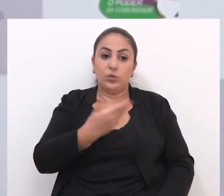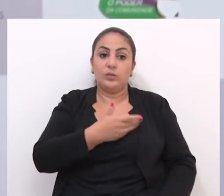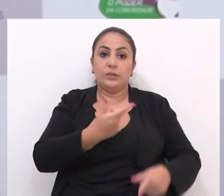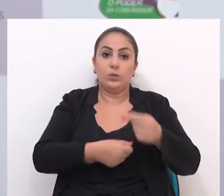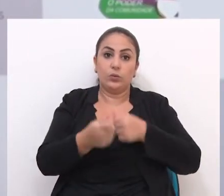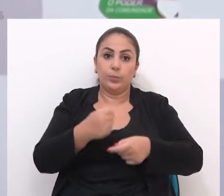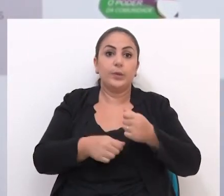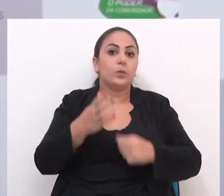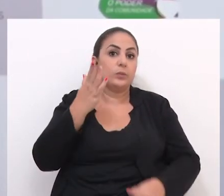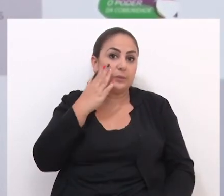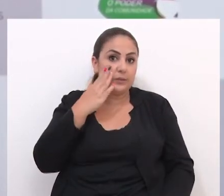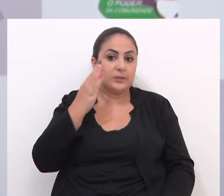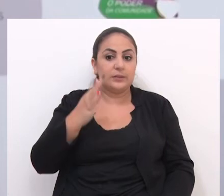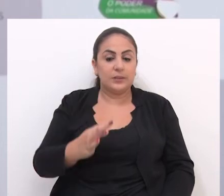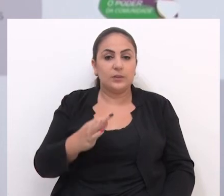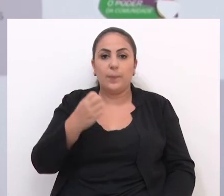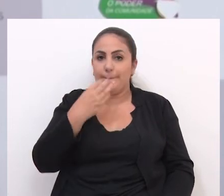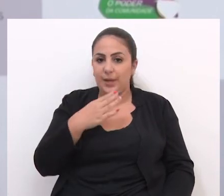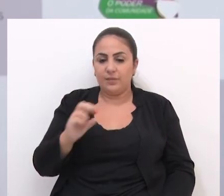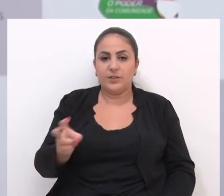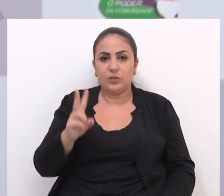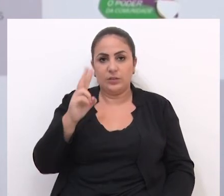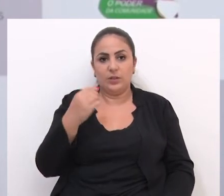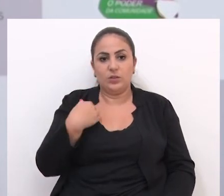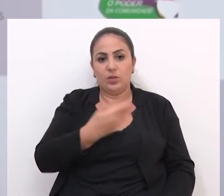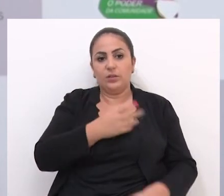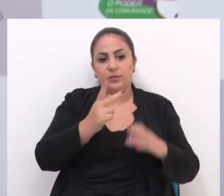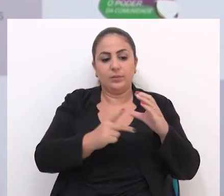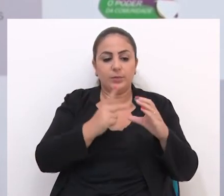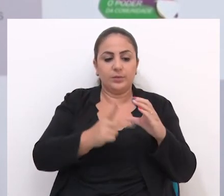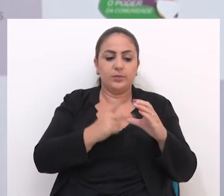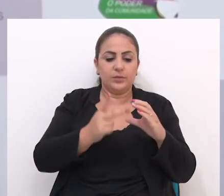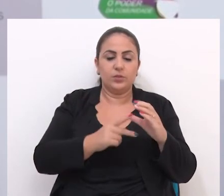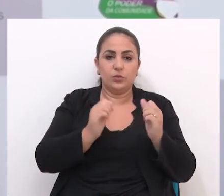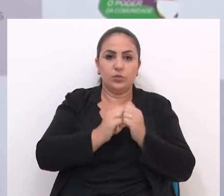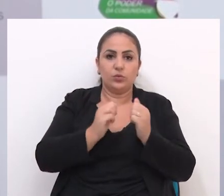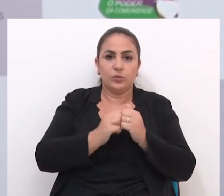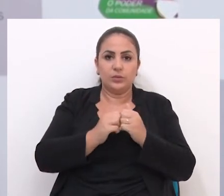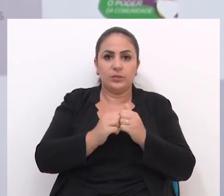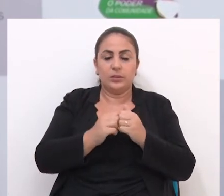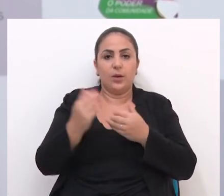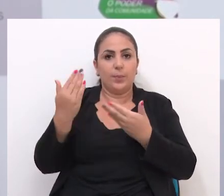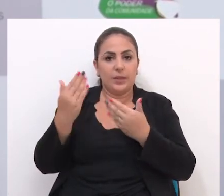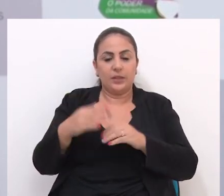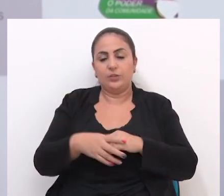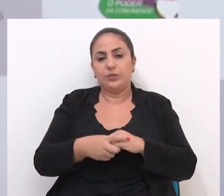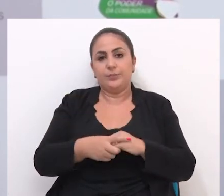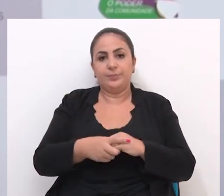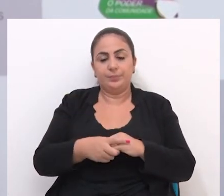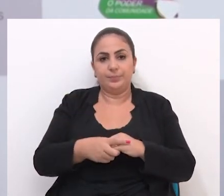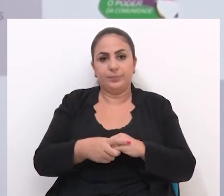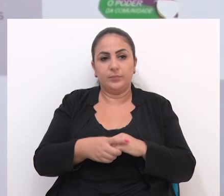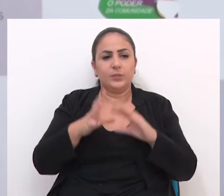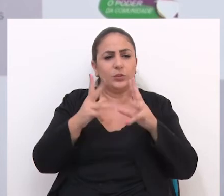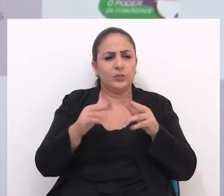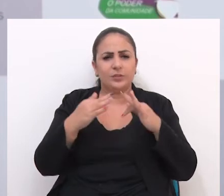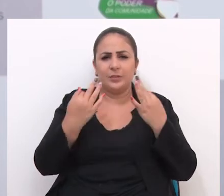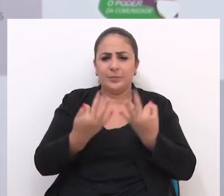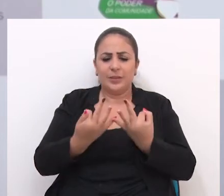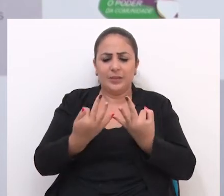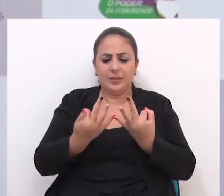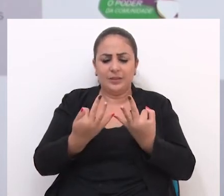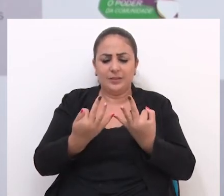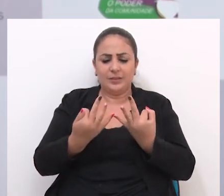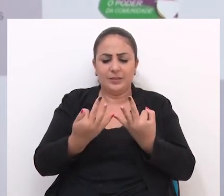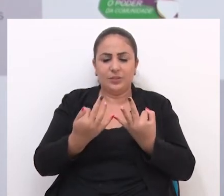da nossa economia, e tenho certeza que muito bem valorizada pela Câmara de Vereadores através dessa homenagem. Toda a